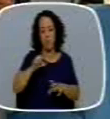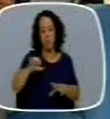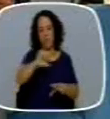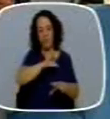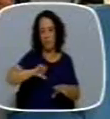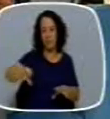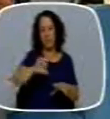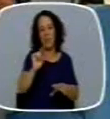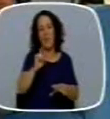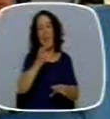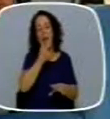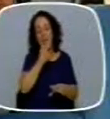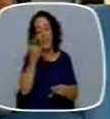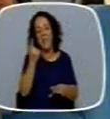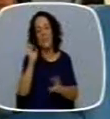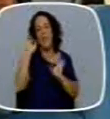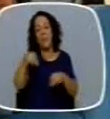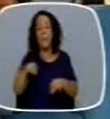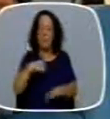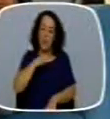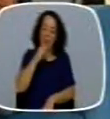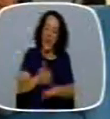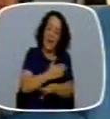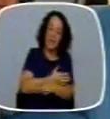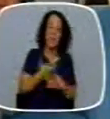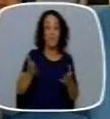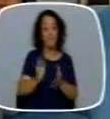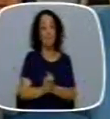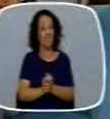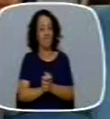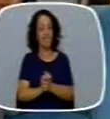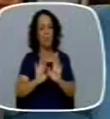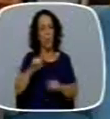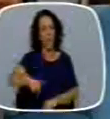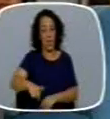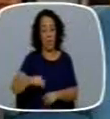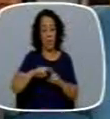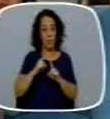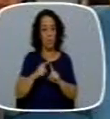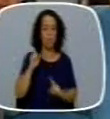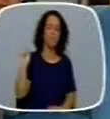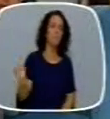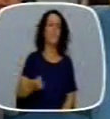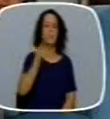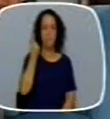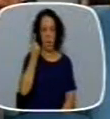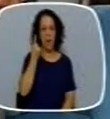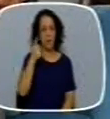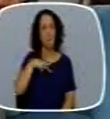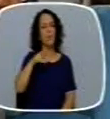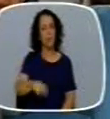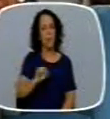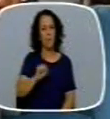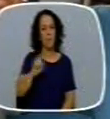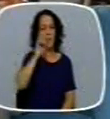mas eu ponho antes. Pronto. Muito. Hoje vai ser comemorado pela primeira vez em Portugal, é verdade, o Dia Mundial da Obesidade. A